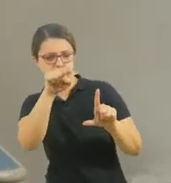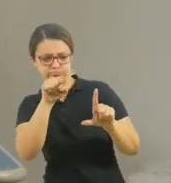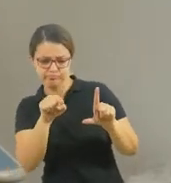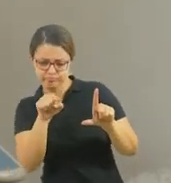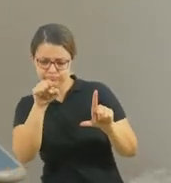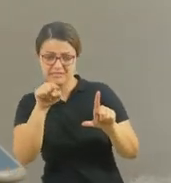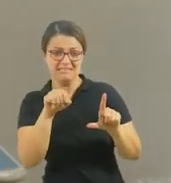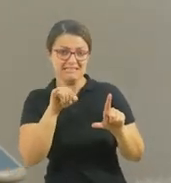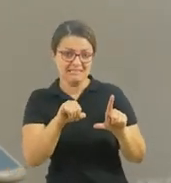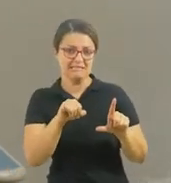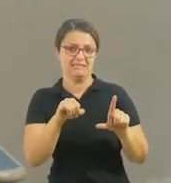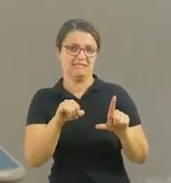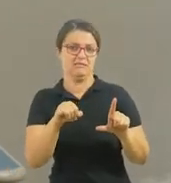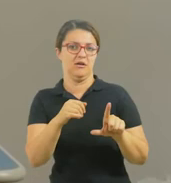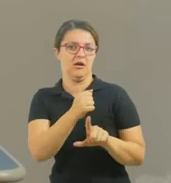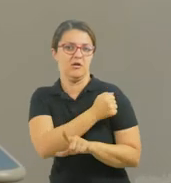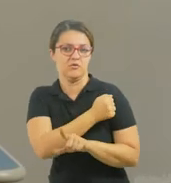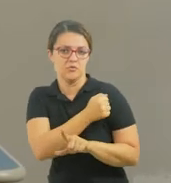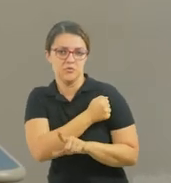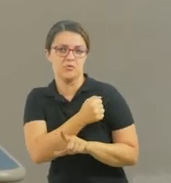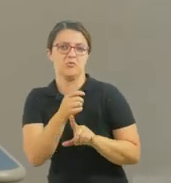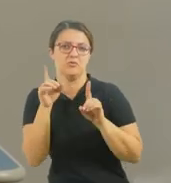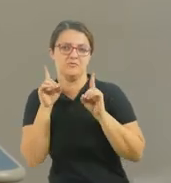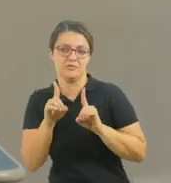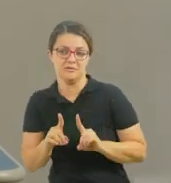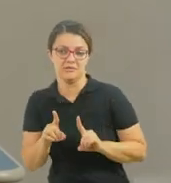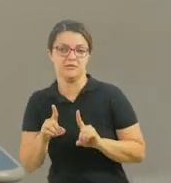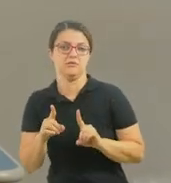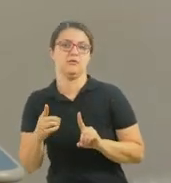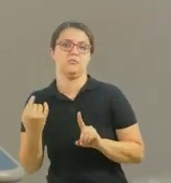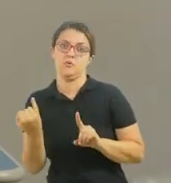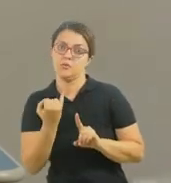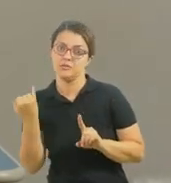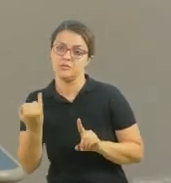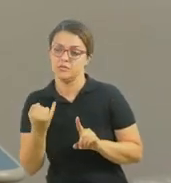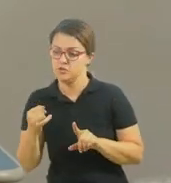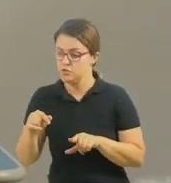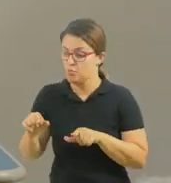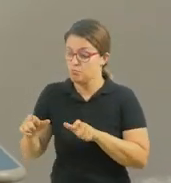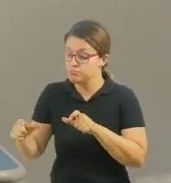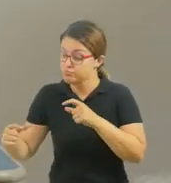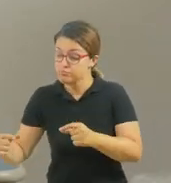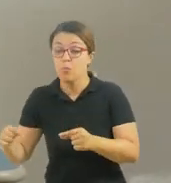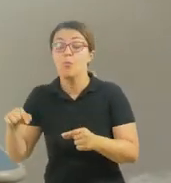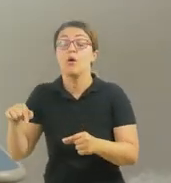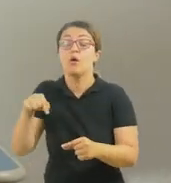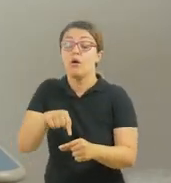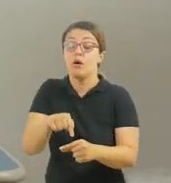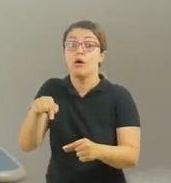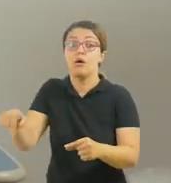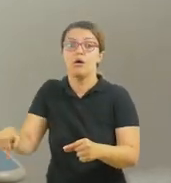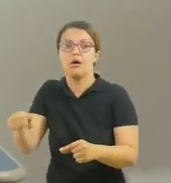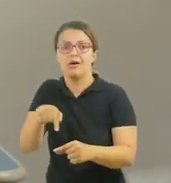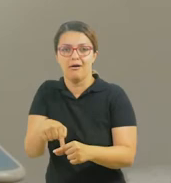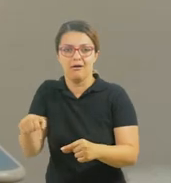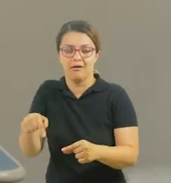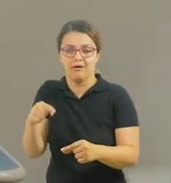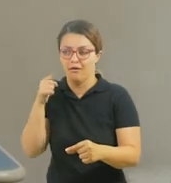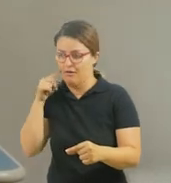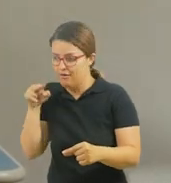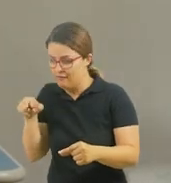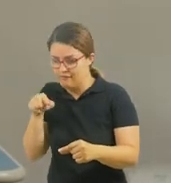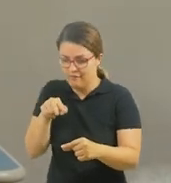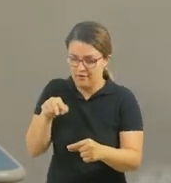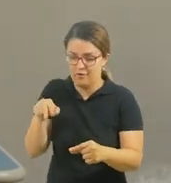né? Se a criança tiver alguma deficiência, é interessante que ela aponte a plaquinha que você deixe num lugar acessível para